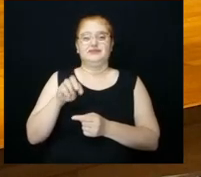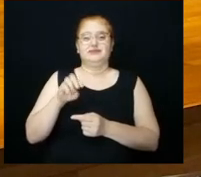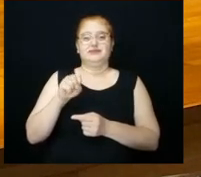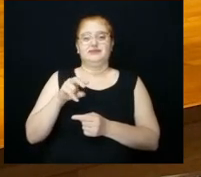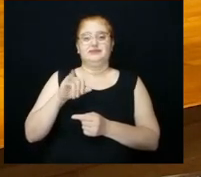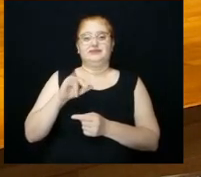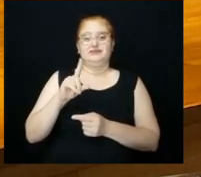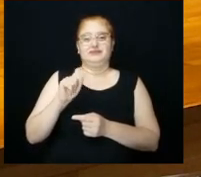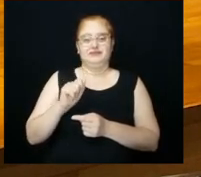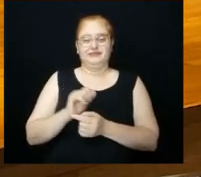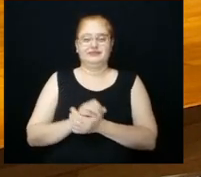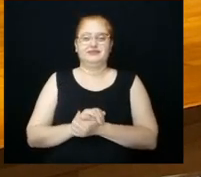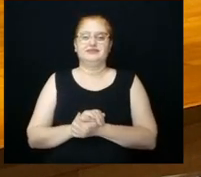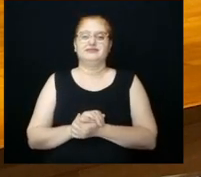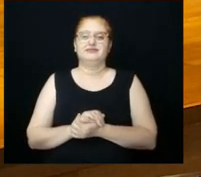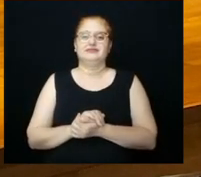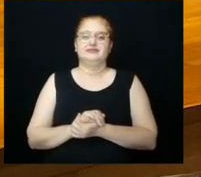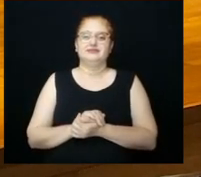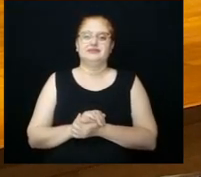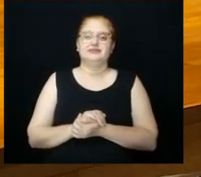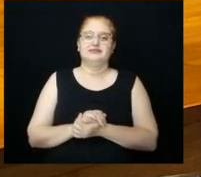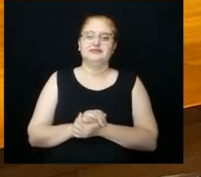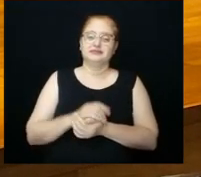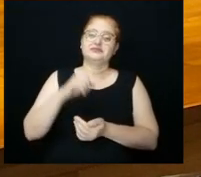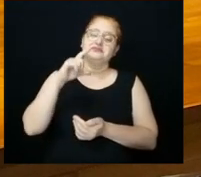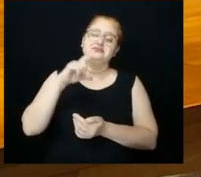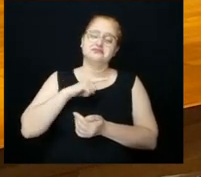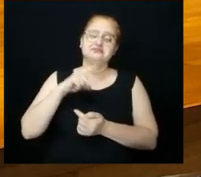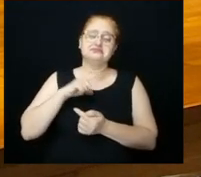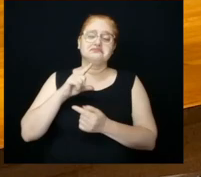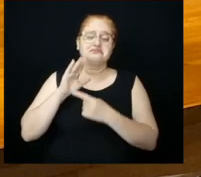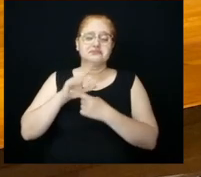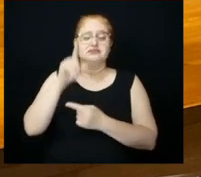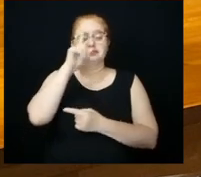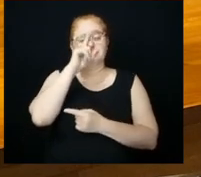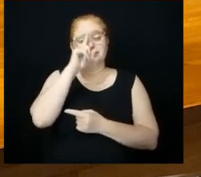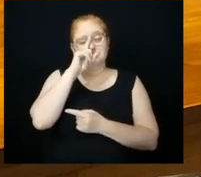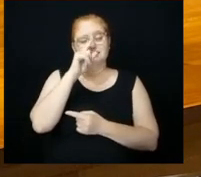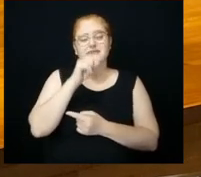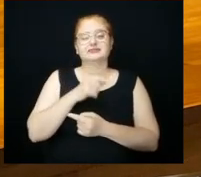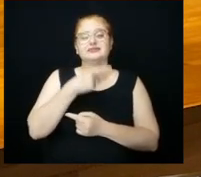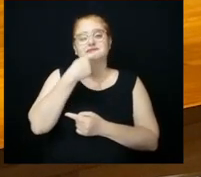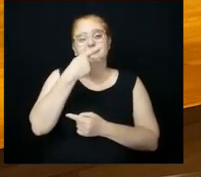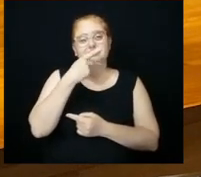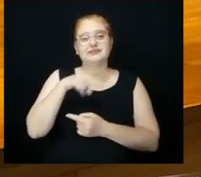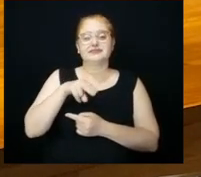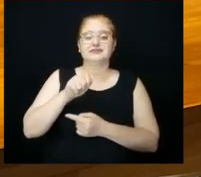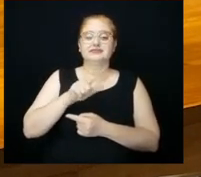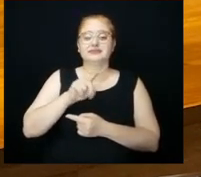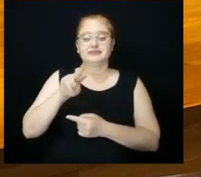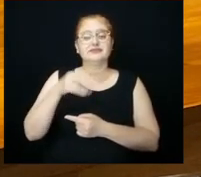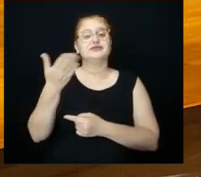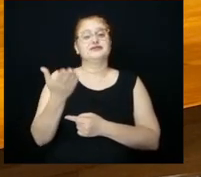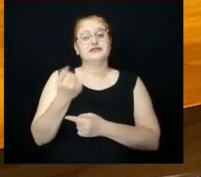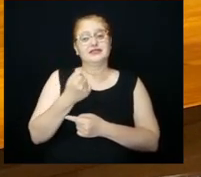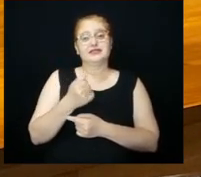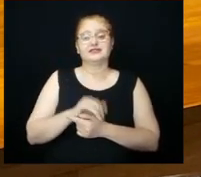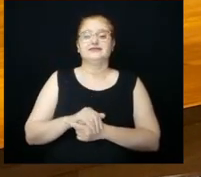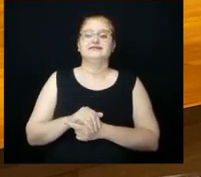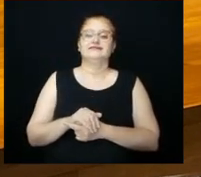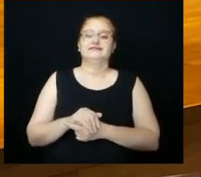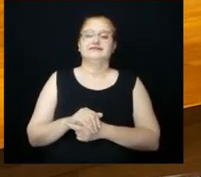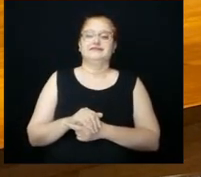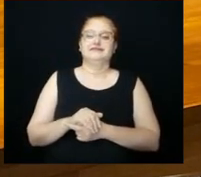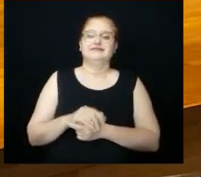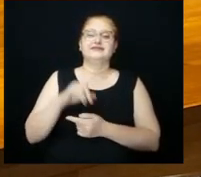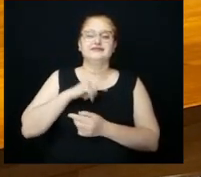é um apelido. E aí aparece, a mãe disse, Ndalu, vem aqui. Então,